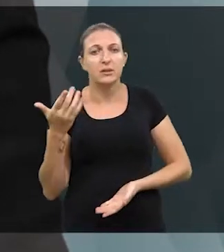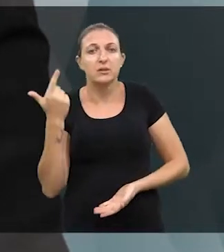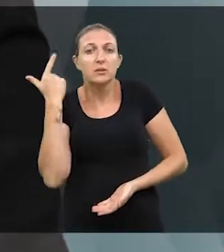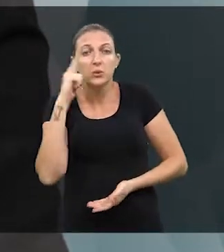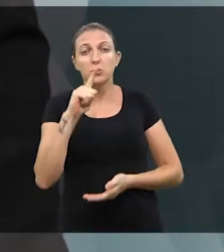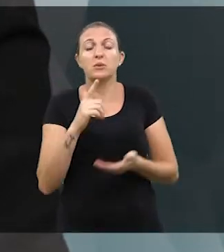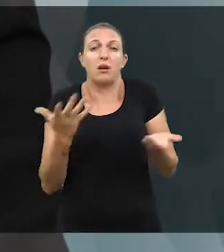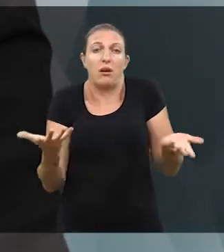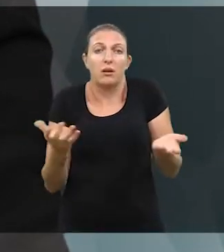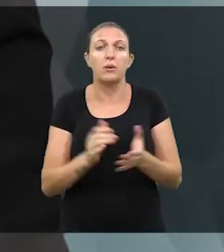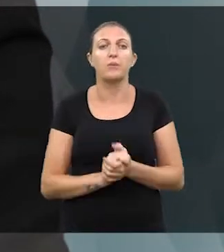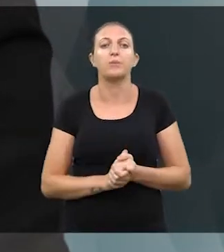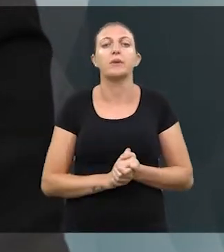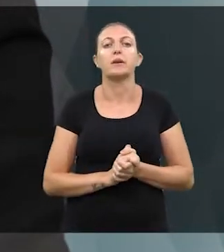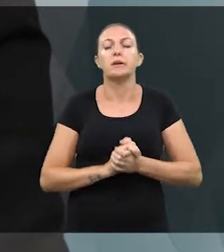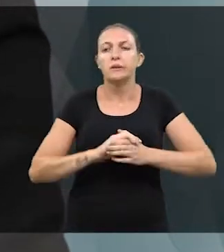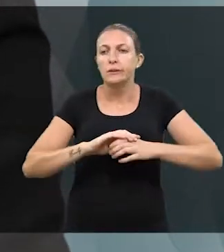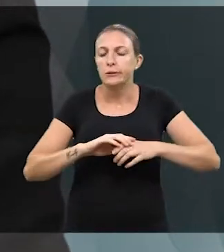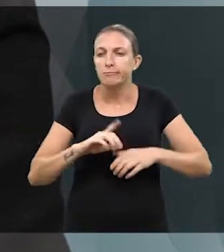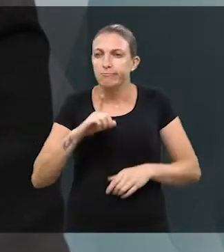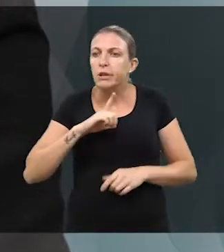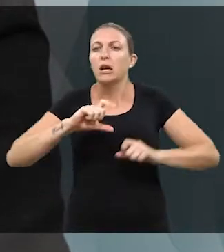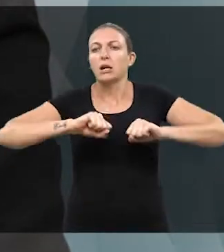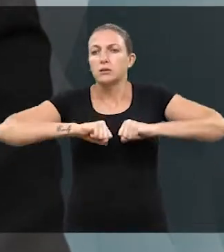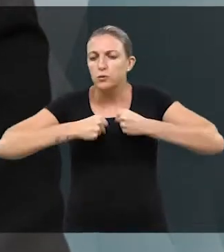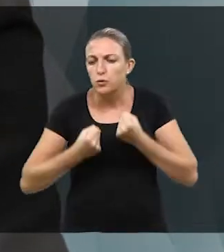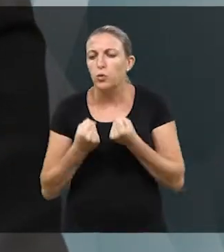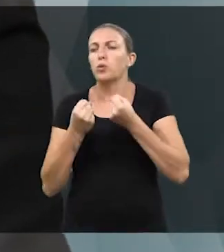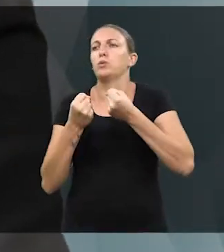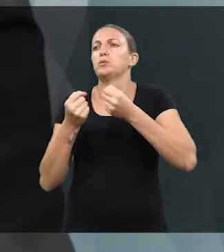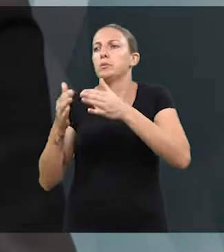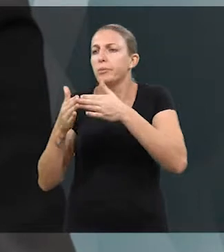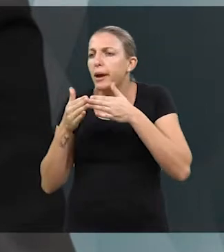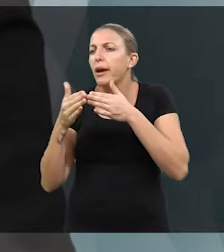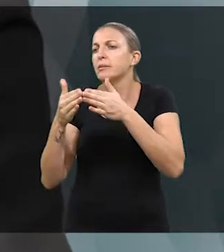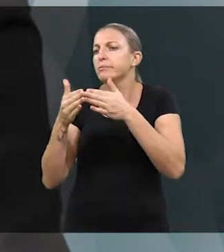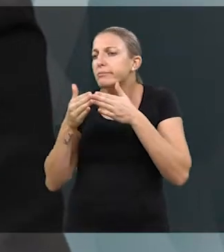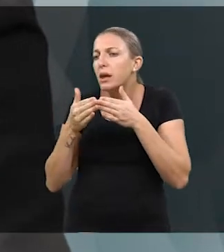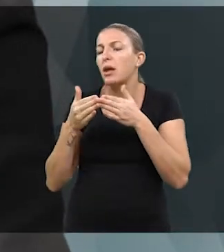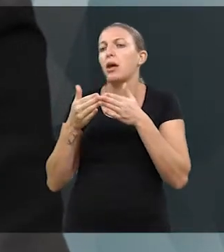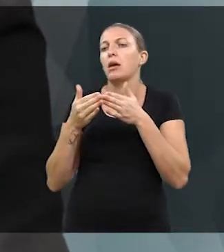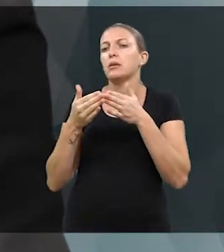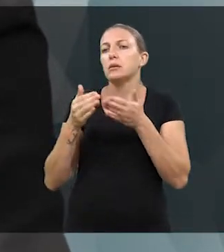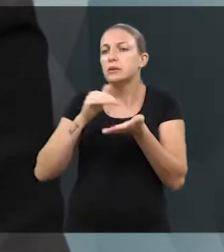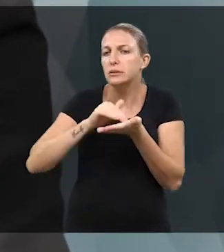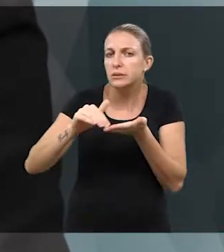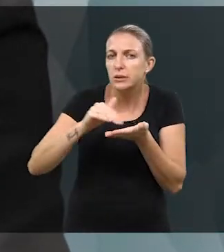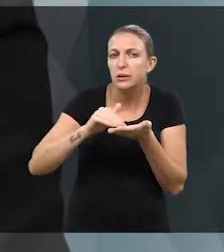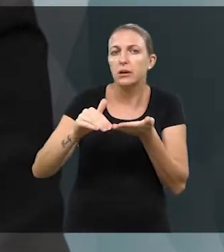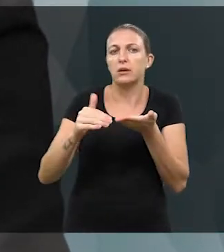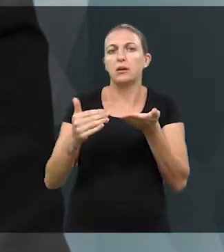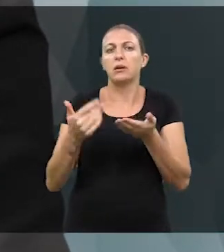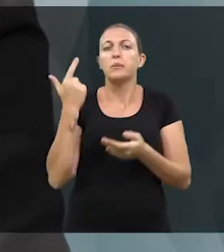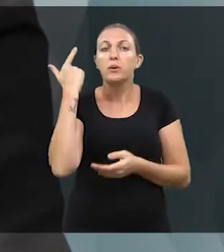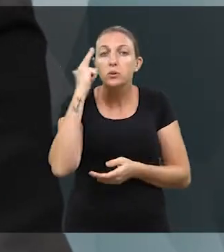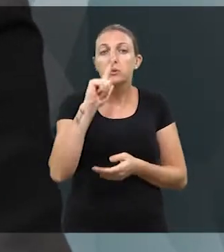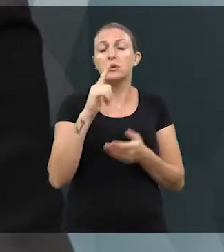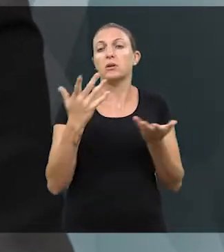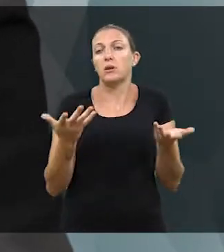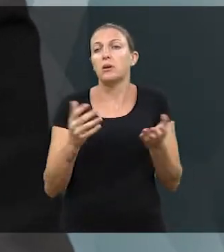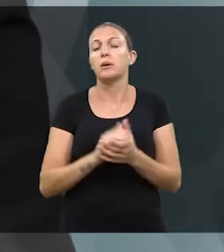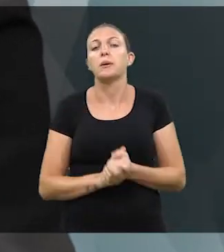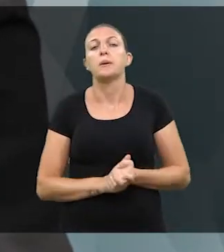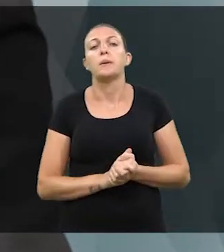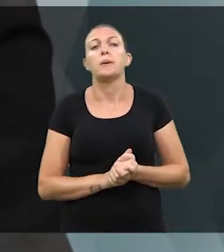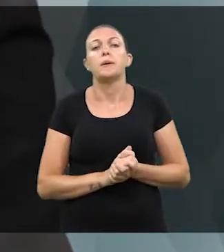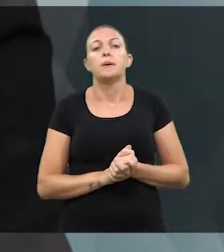empenho é e vai várias vezes né lá pedir atenção atenção na secretaria lá pra que 15 e quando às